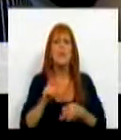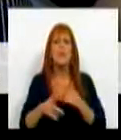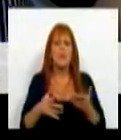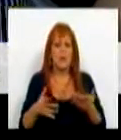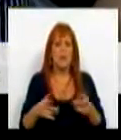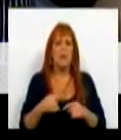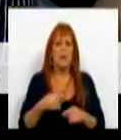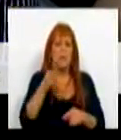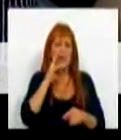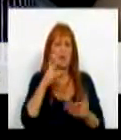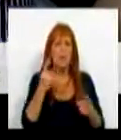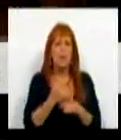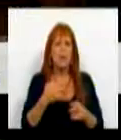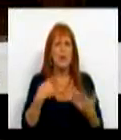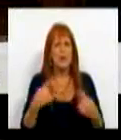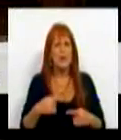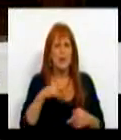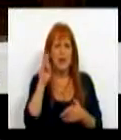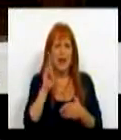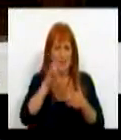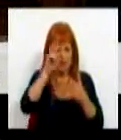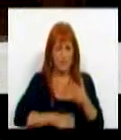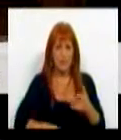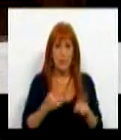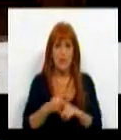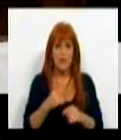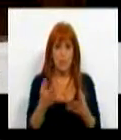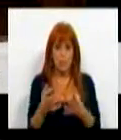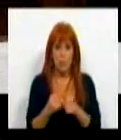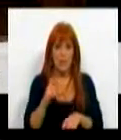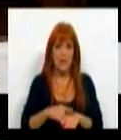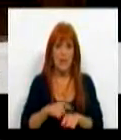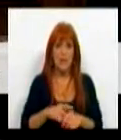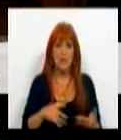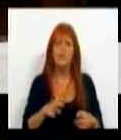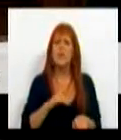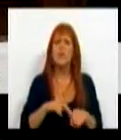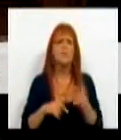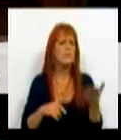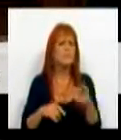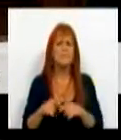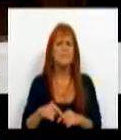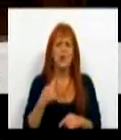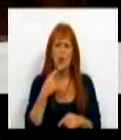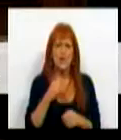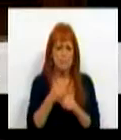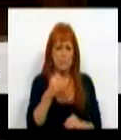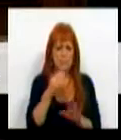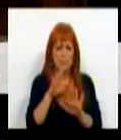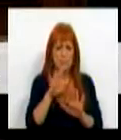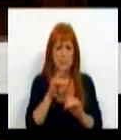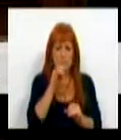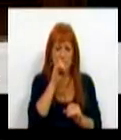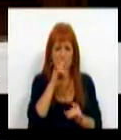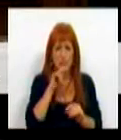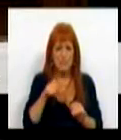Tributada tem que carregar no microfone. Peço desculpa por ter lido isto, porque realmente podia ter poupado este tempo. Deputado, a todos os seus deputados. Eu sugiro que mantenha o microfone ligado,